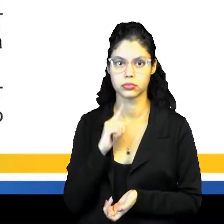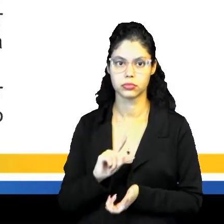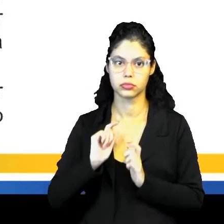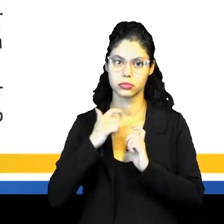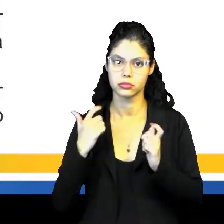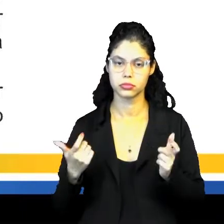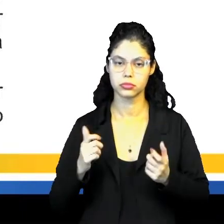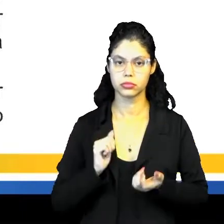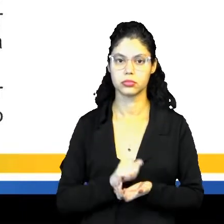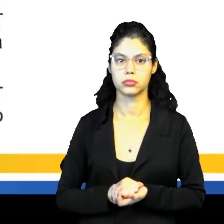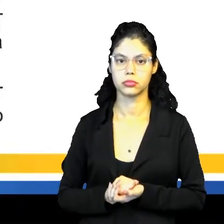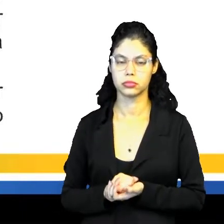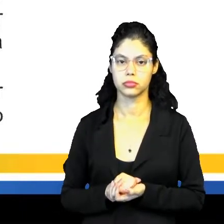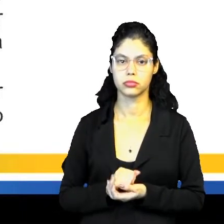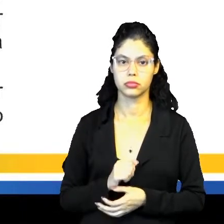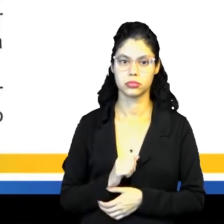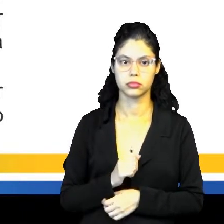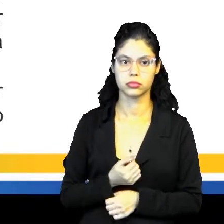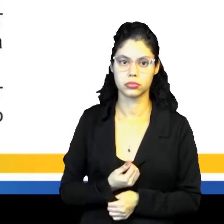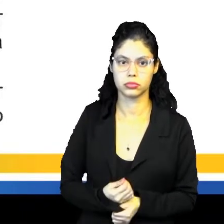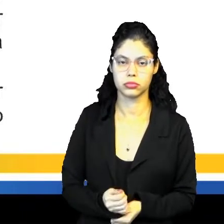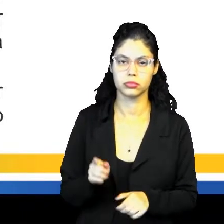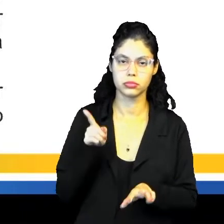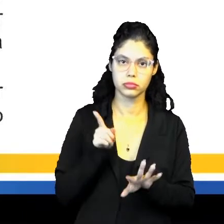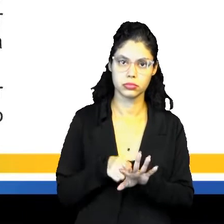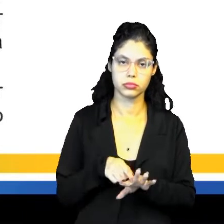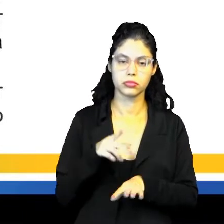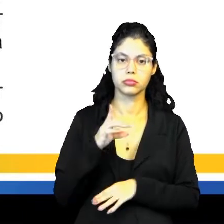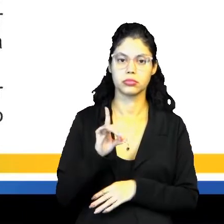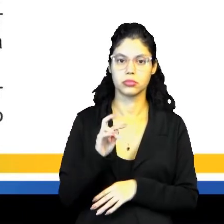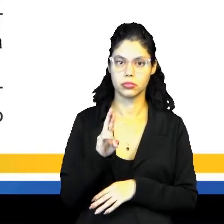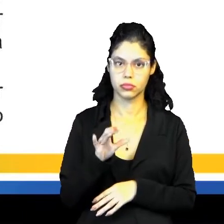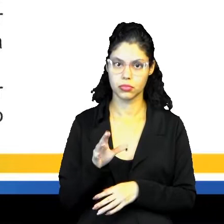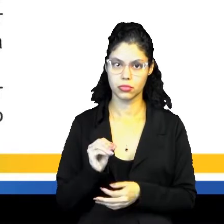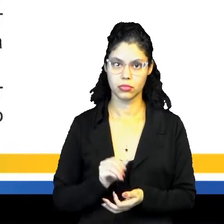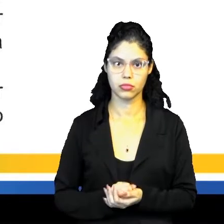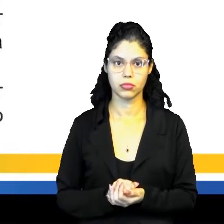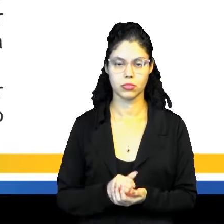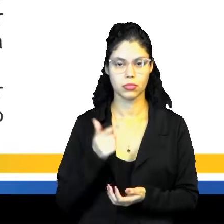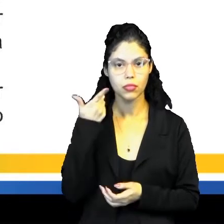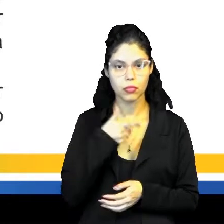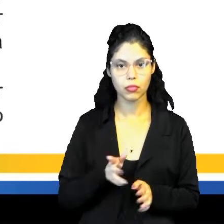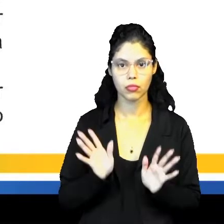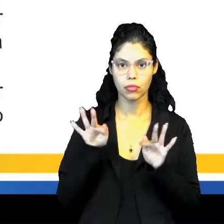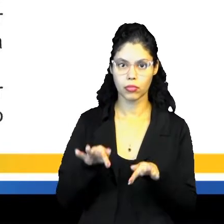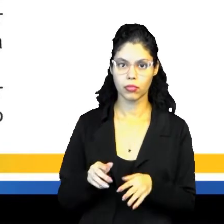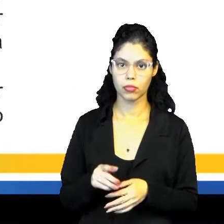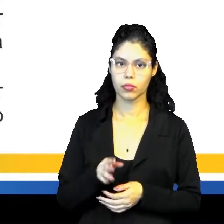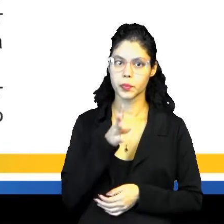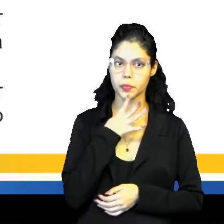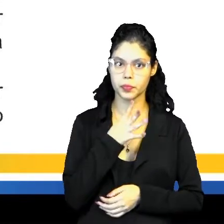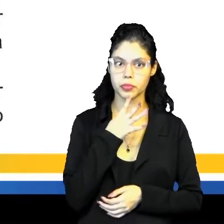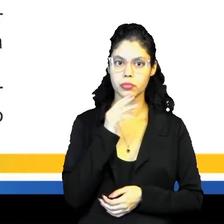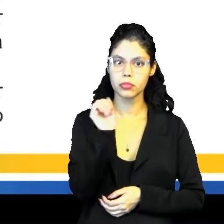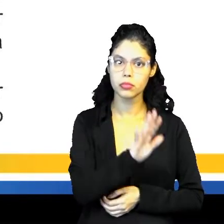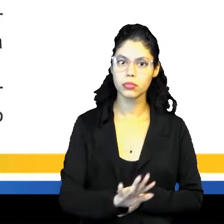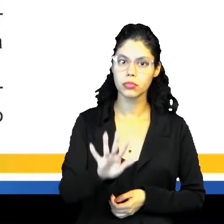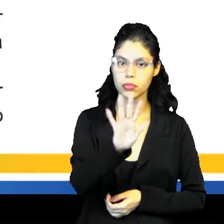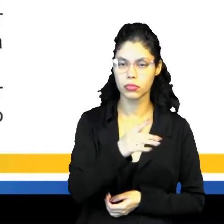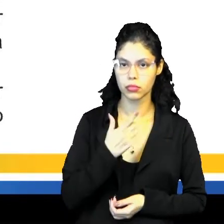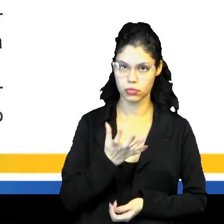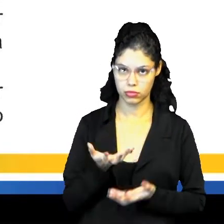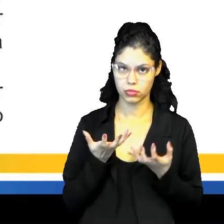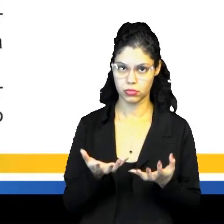êxito, que foi a música Pés Descalços, né? Conseguiu finalmente o reconhecimento internacional que